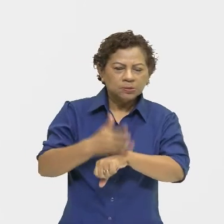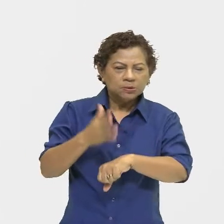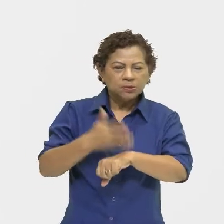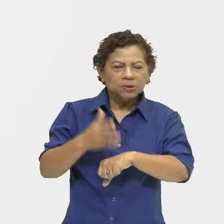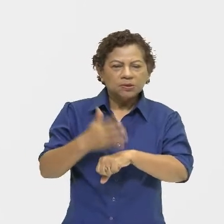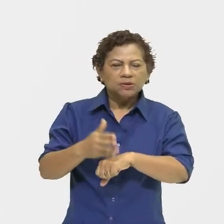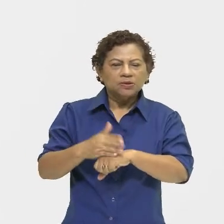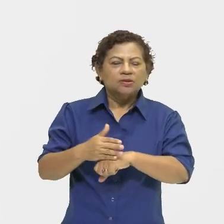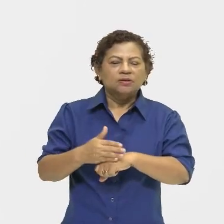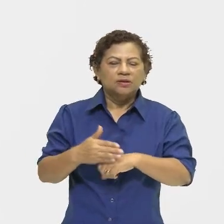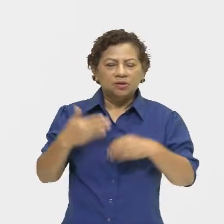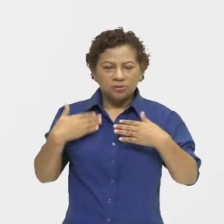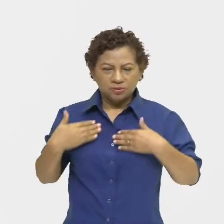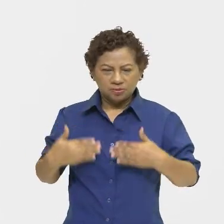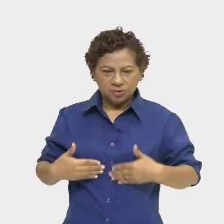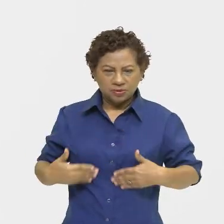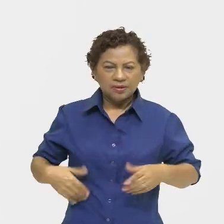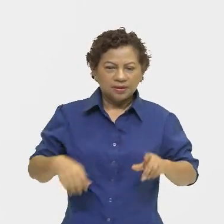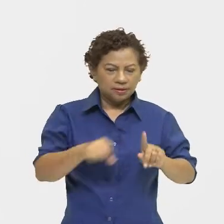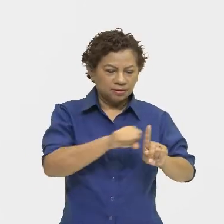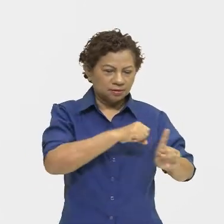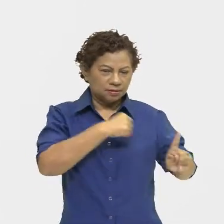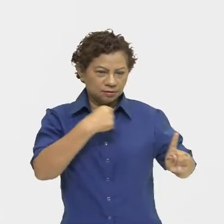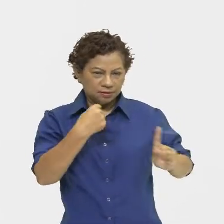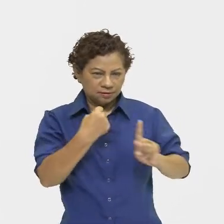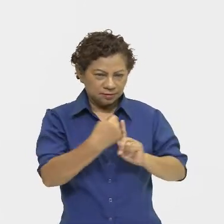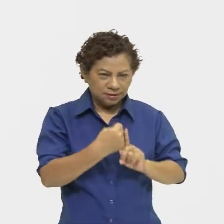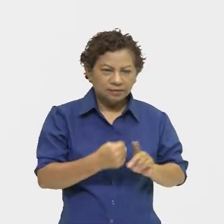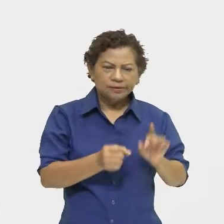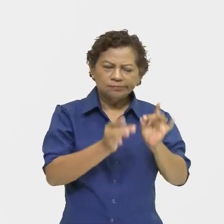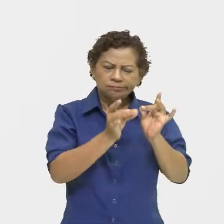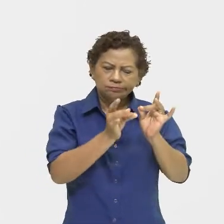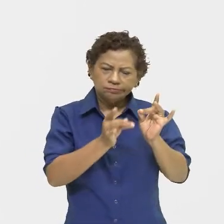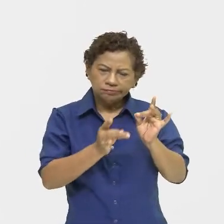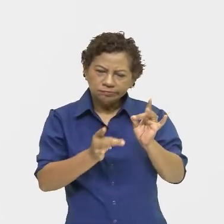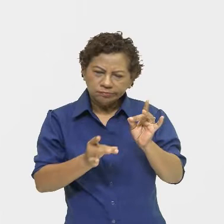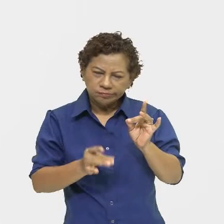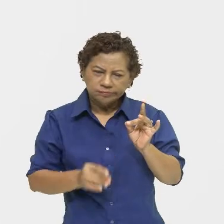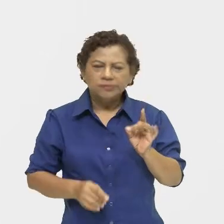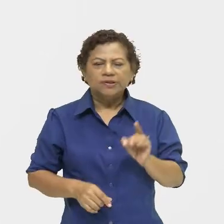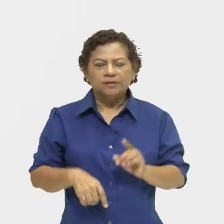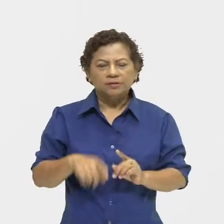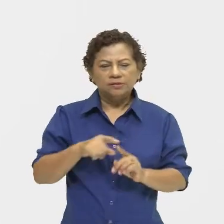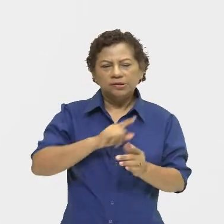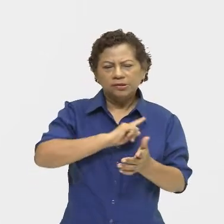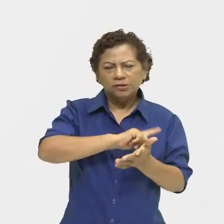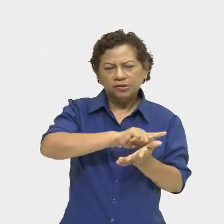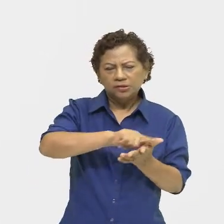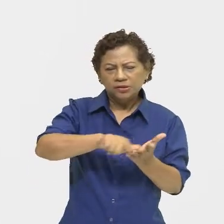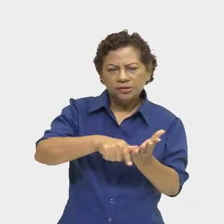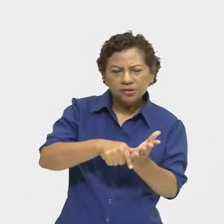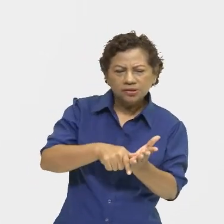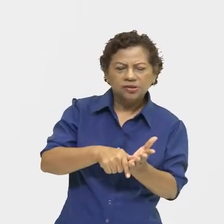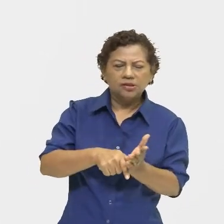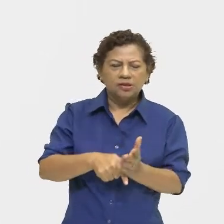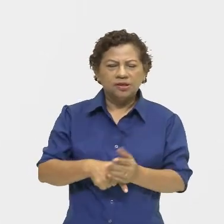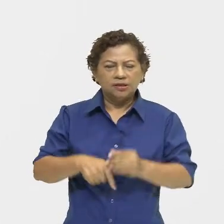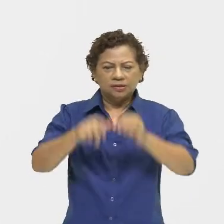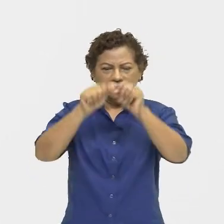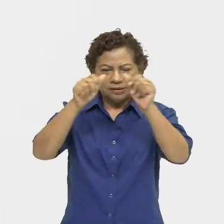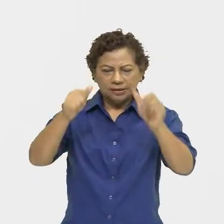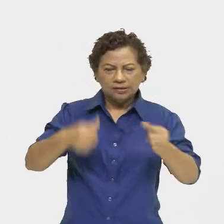na sociedade. E o detalhamento são os gêneros e estilos artísticos e suas práticas nas